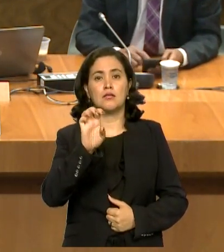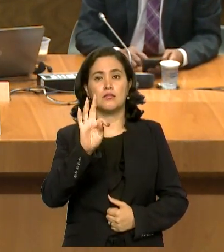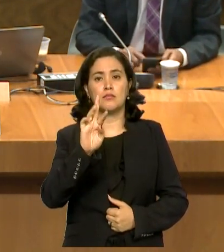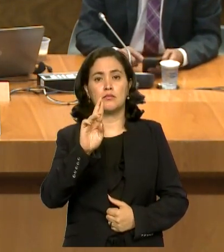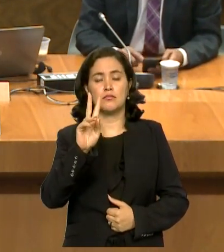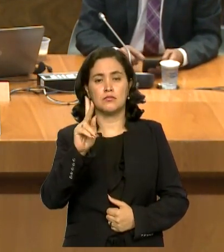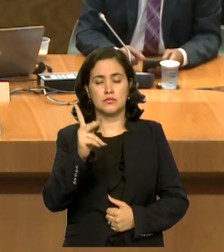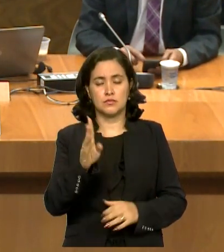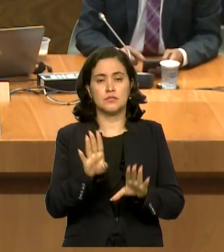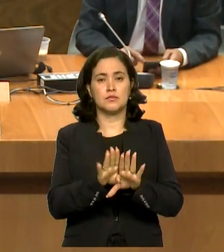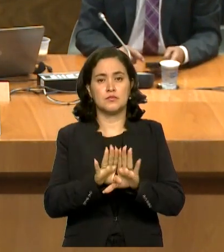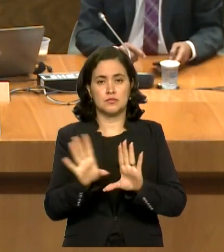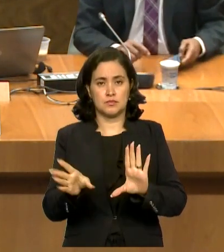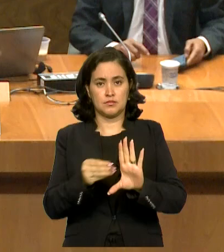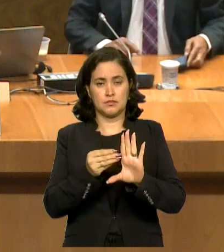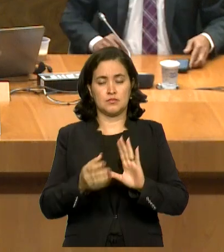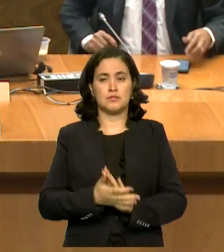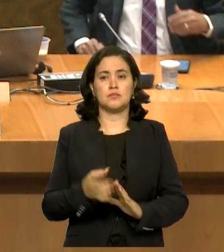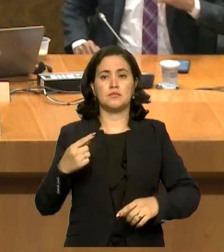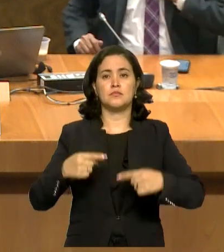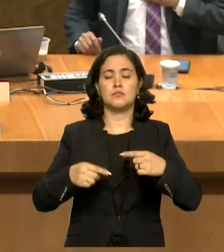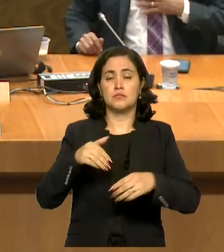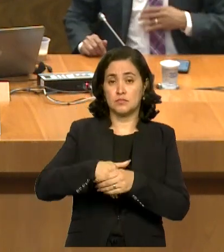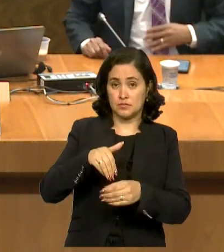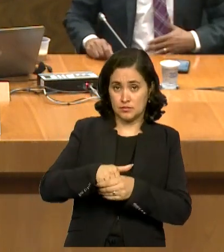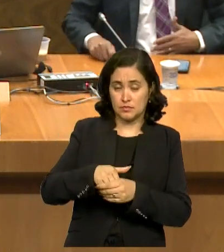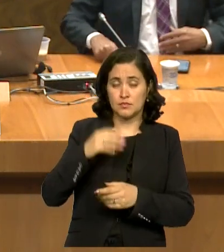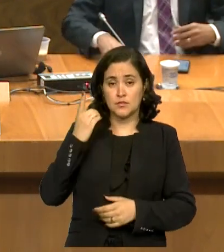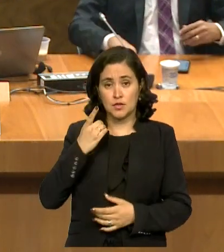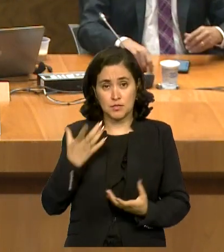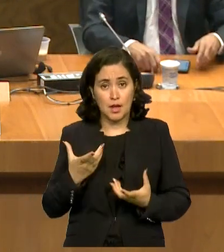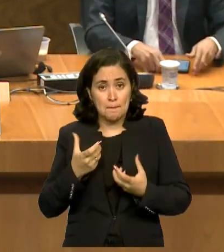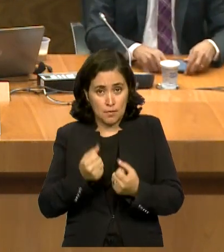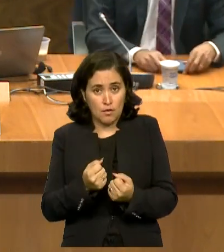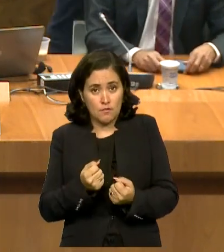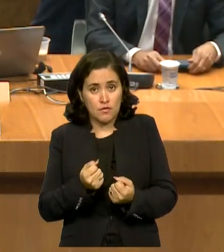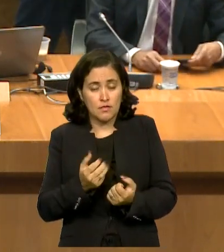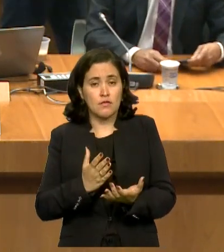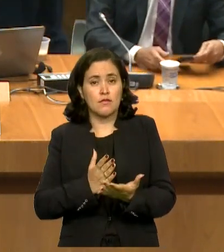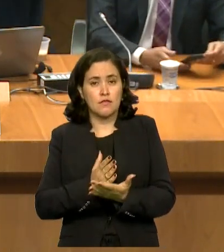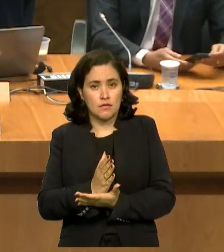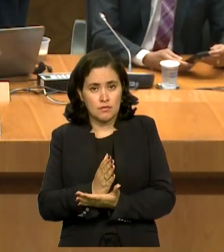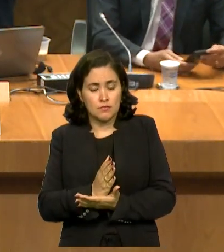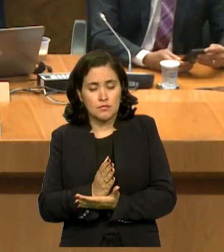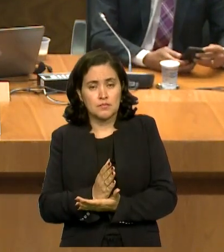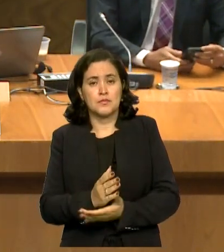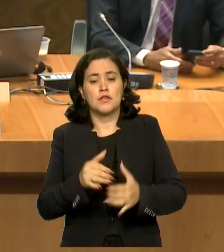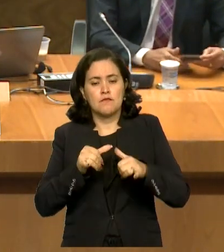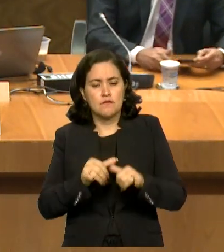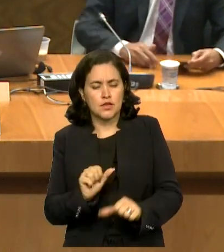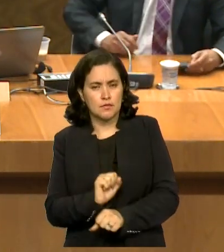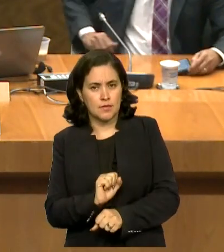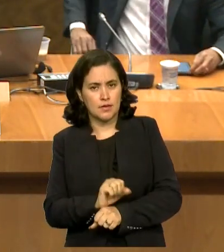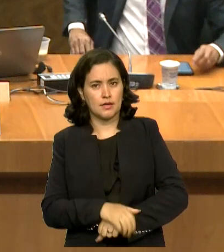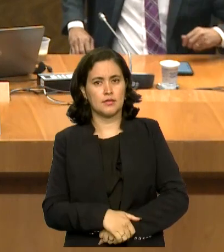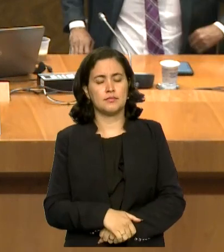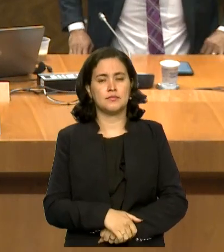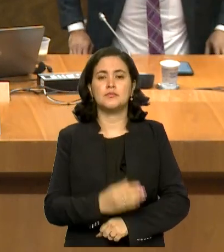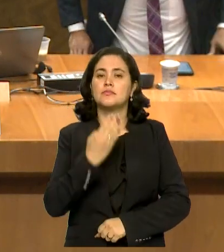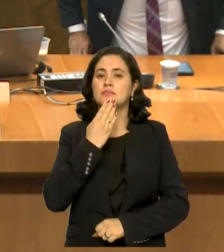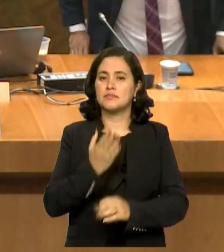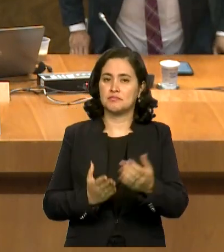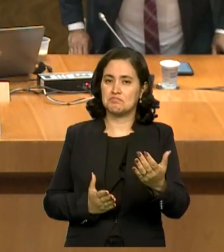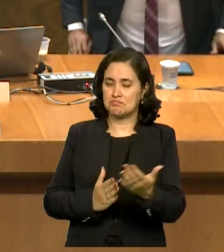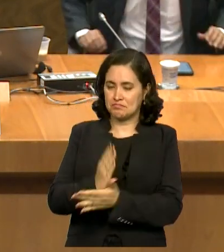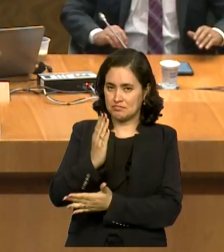Em votação, os deputados e deputadas que aprovam permaneçam como estão. Requerimento